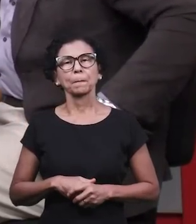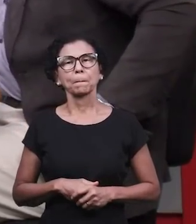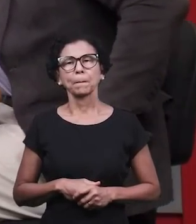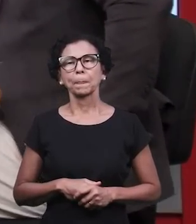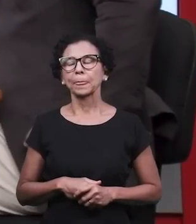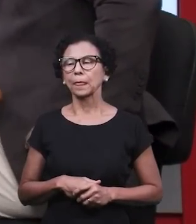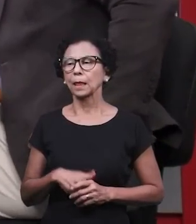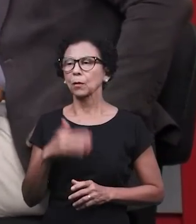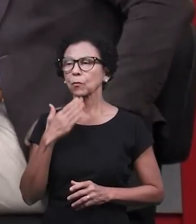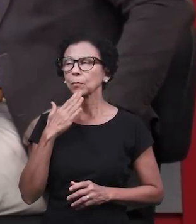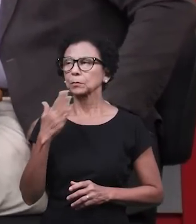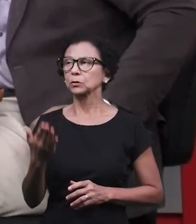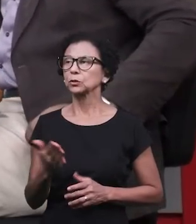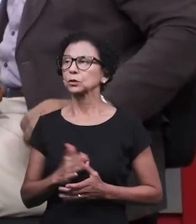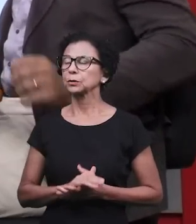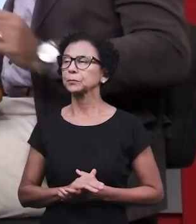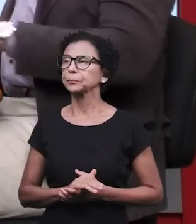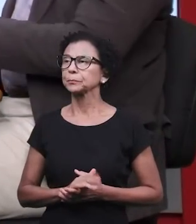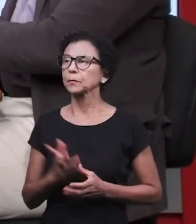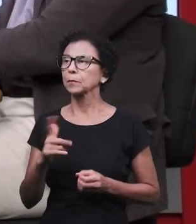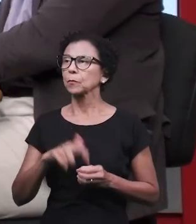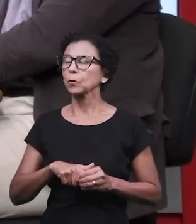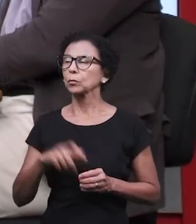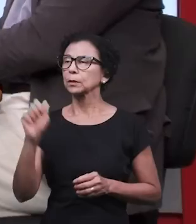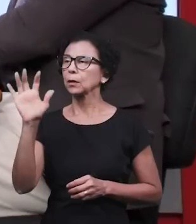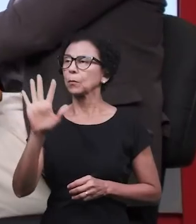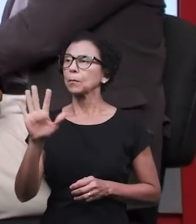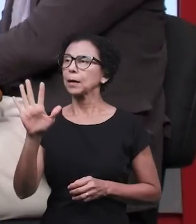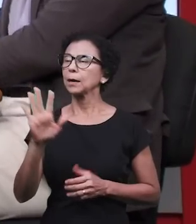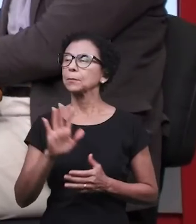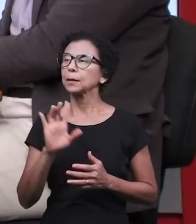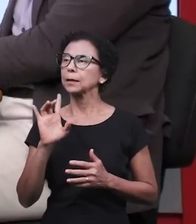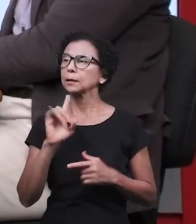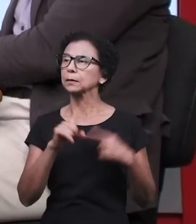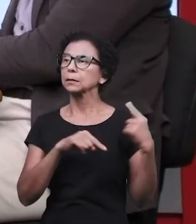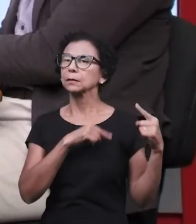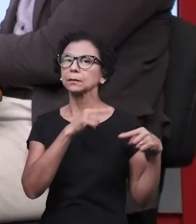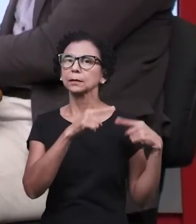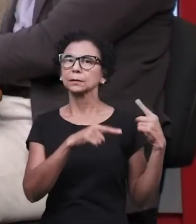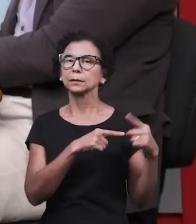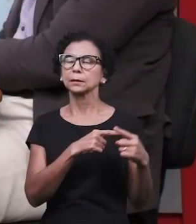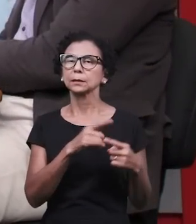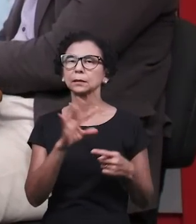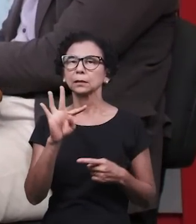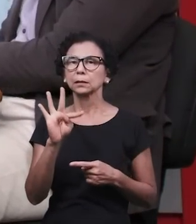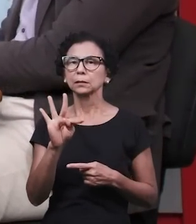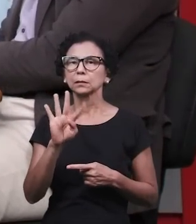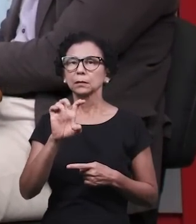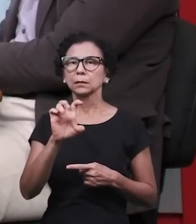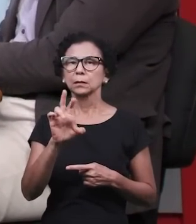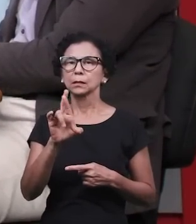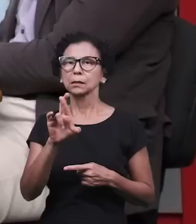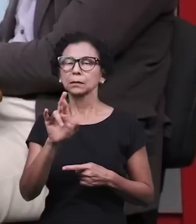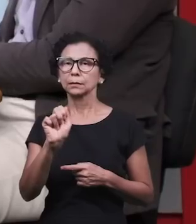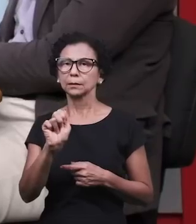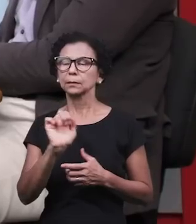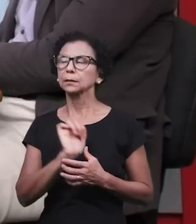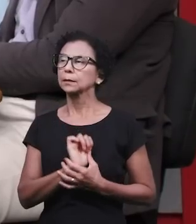Deus prometeu a Abraão que a terra de Canaã seria da sua descendência,